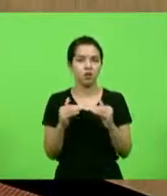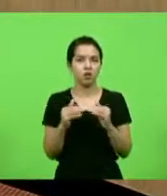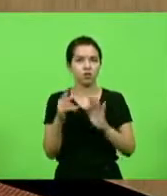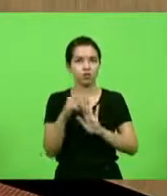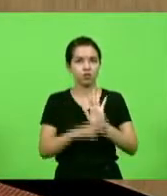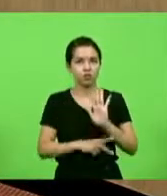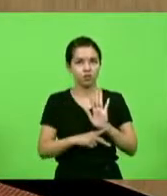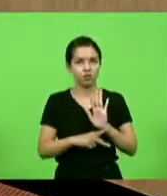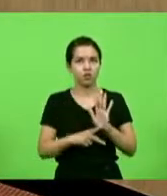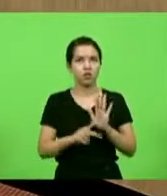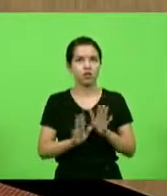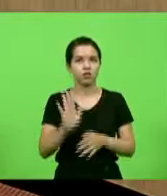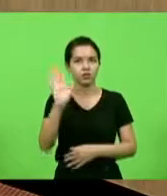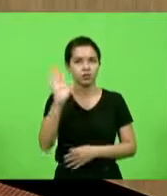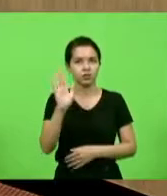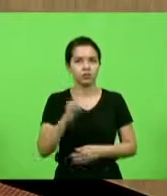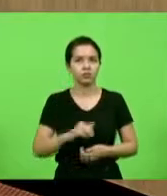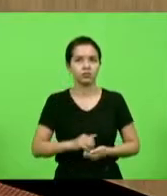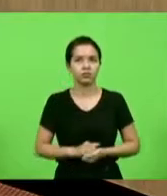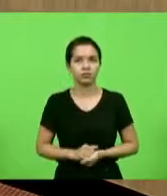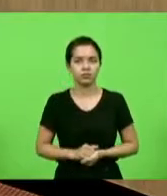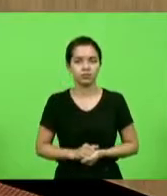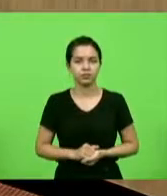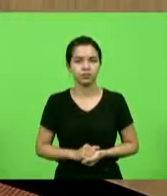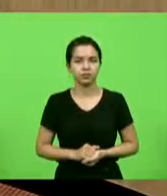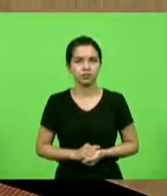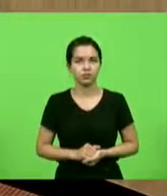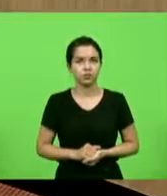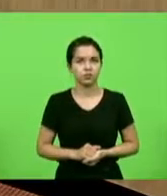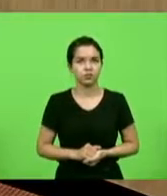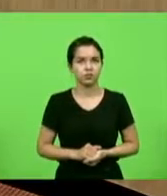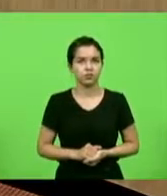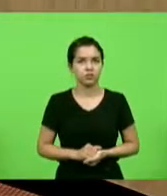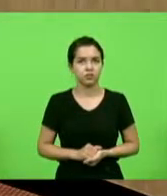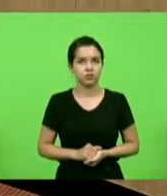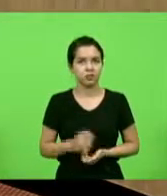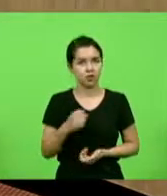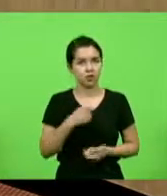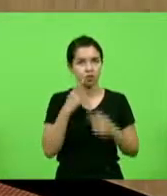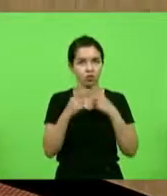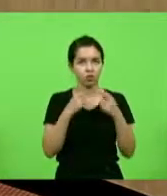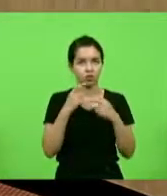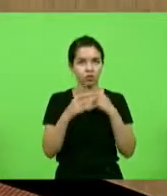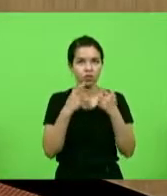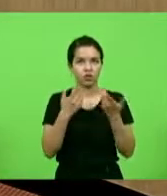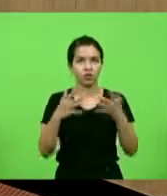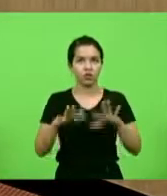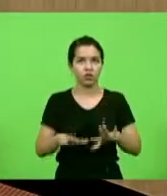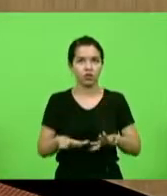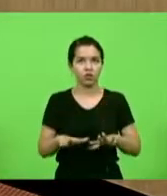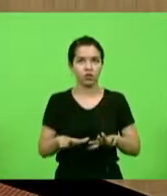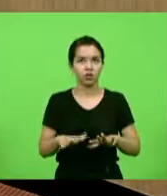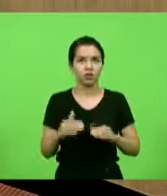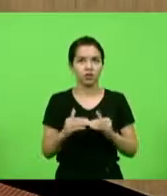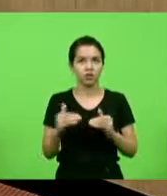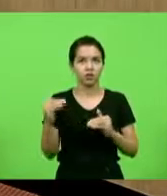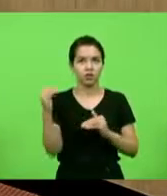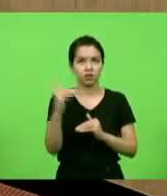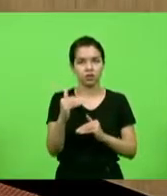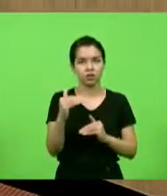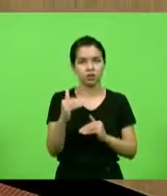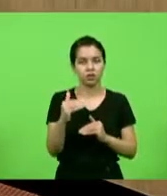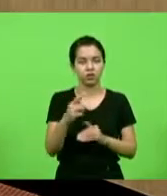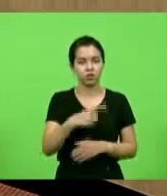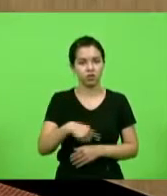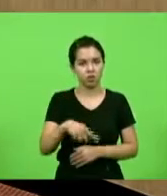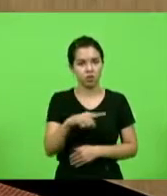mão. Mas, presidente, só para... Eu não levantei a mão porque rejeitado, tem dúvida. Rejeitado por maioria. Não, tudo bem, mas a gente vota o